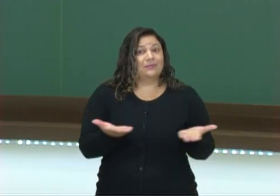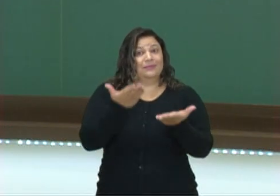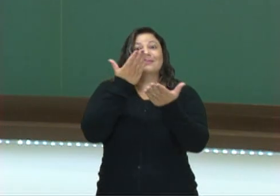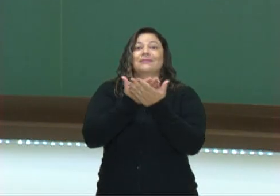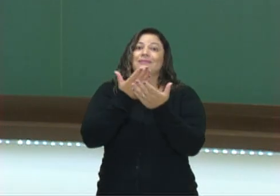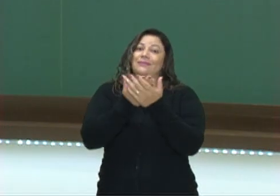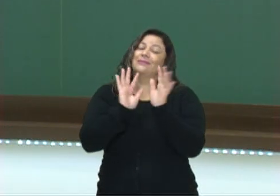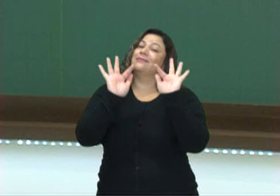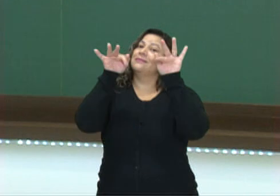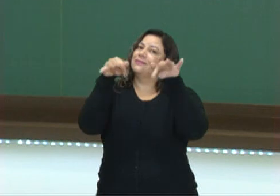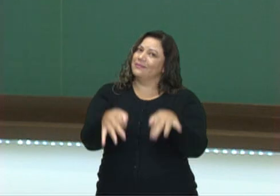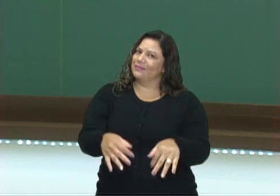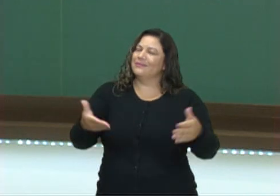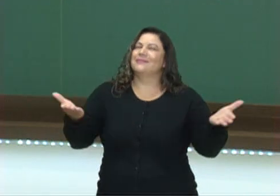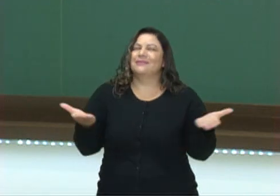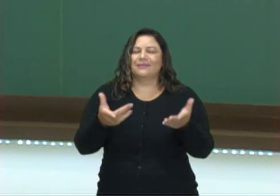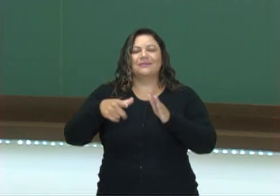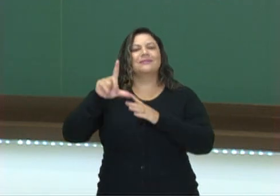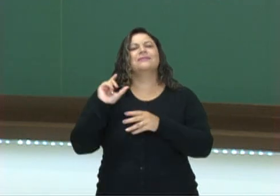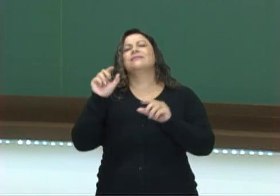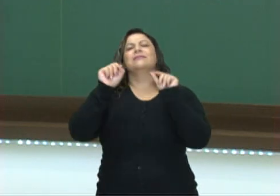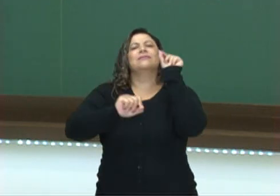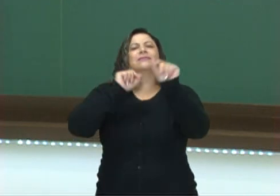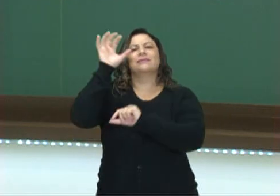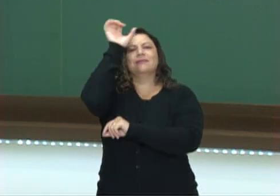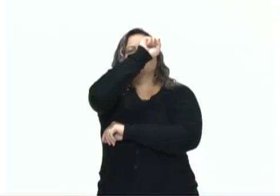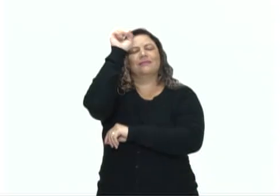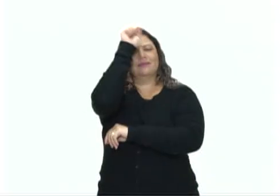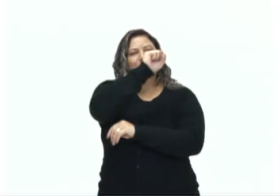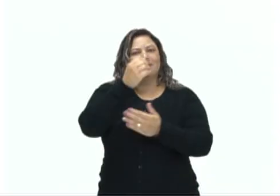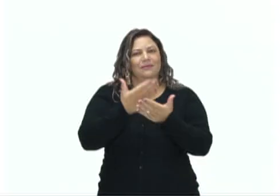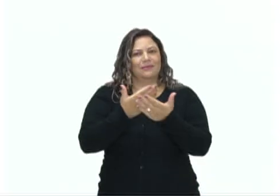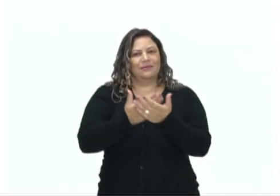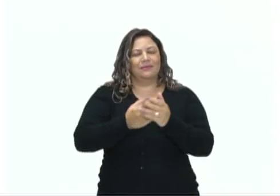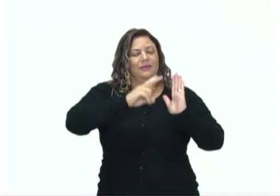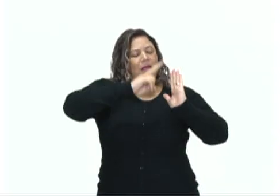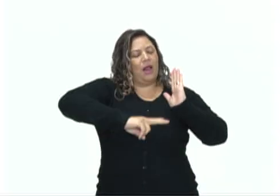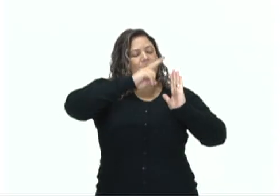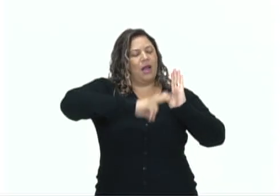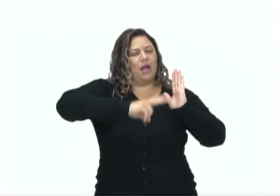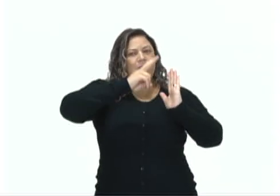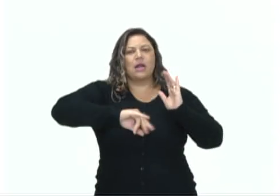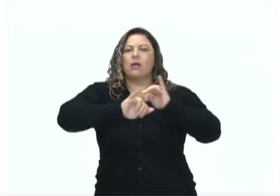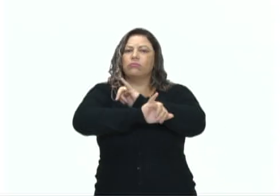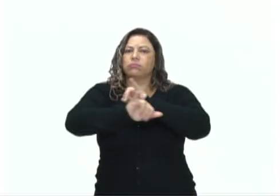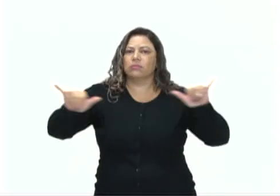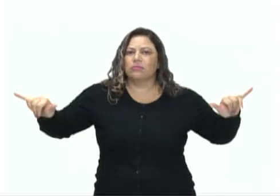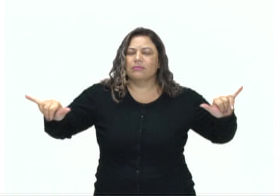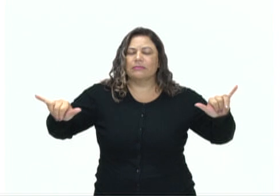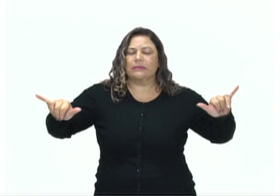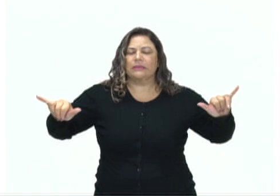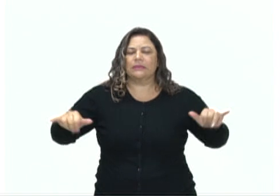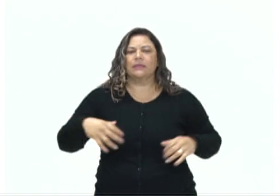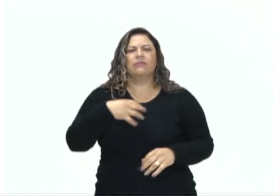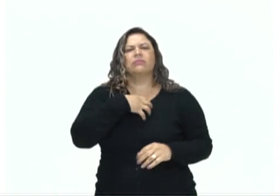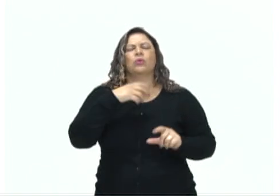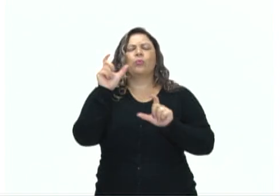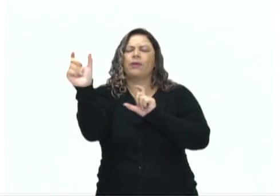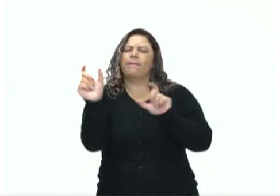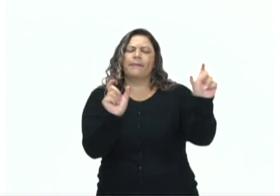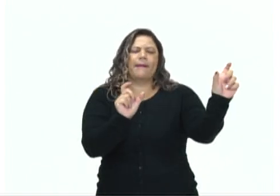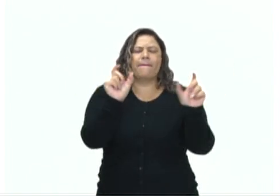Estamos chegando ao fim, mas antes, o que aprendemos nesta aula? Lemos uma notícia, inferimos o sentido de